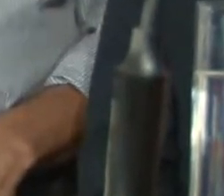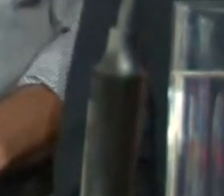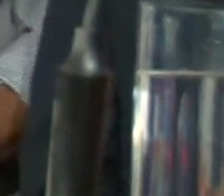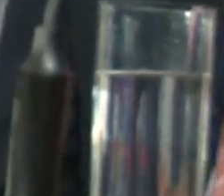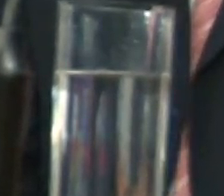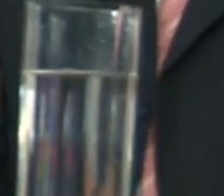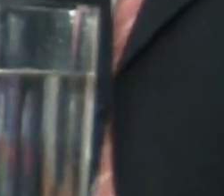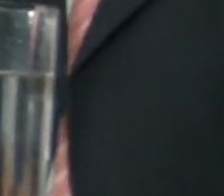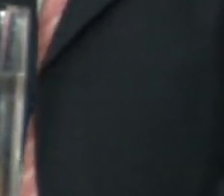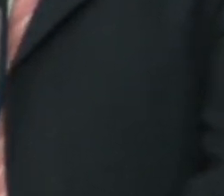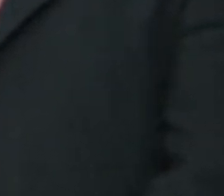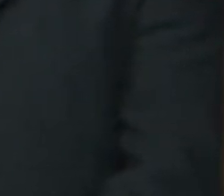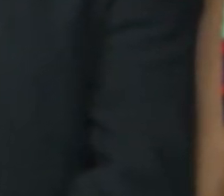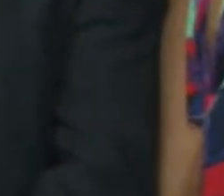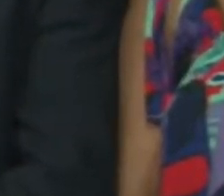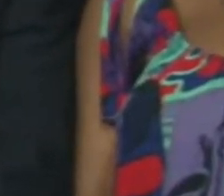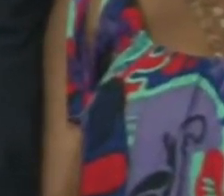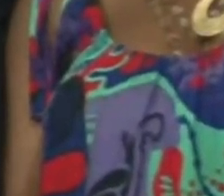é